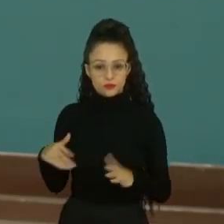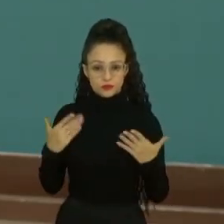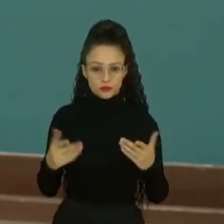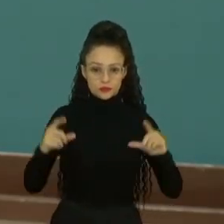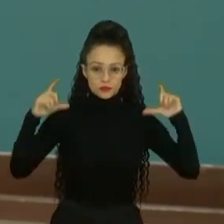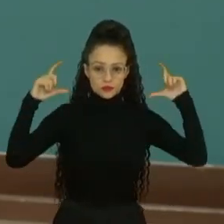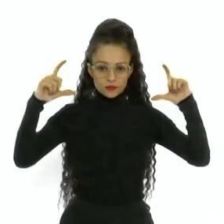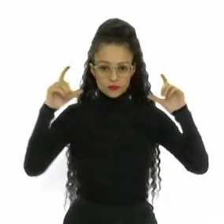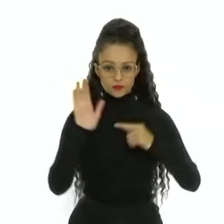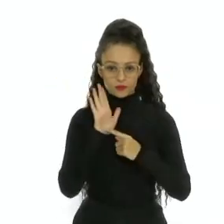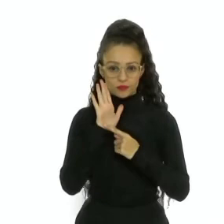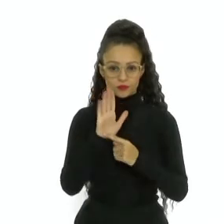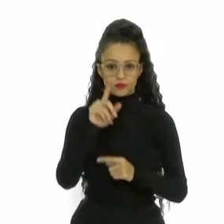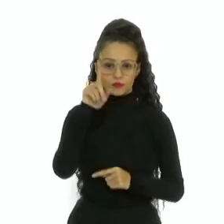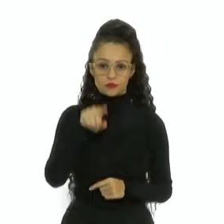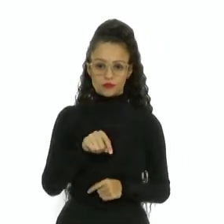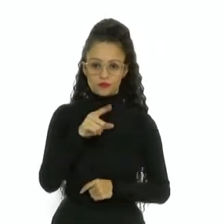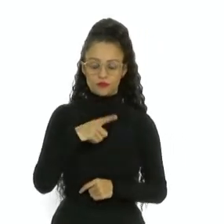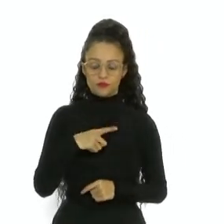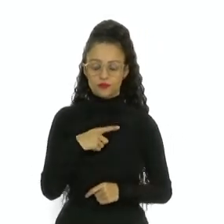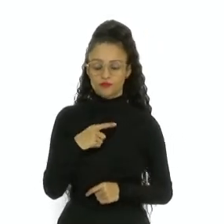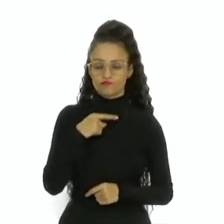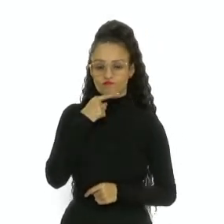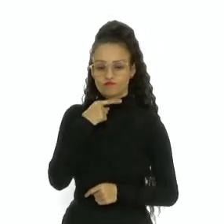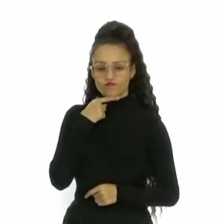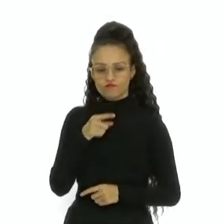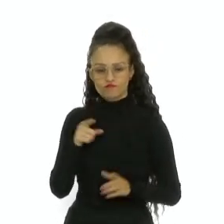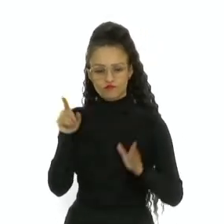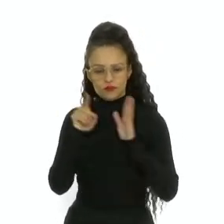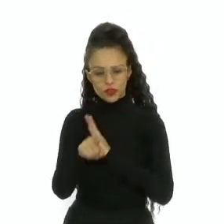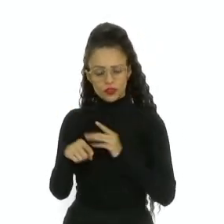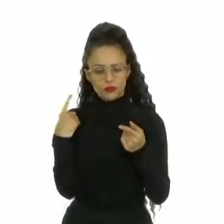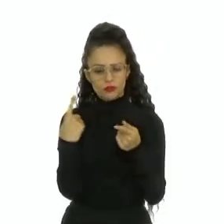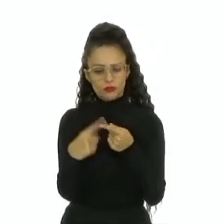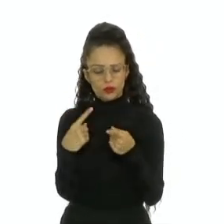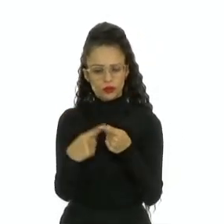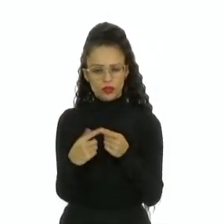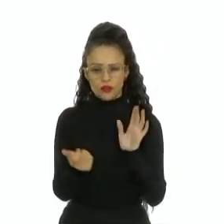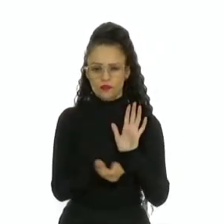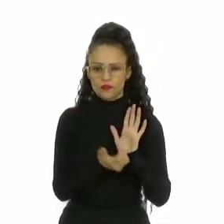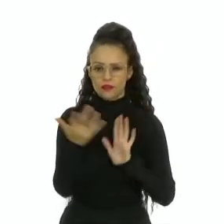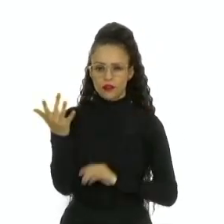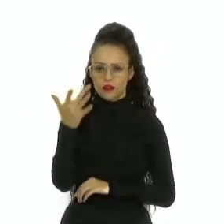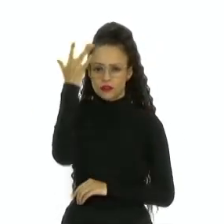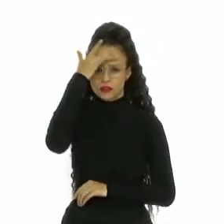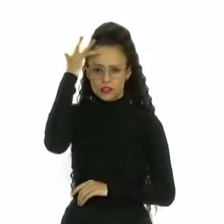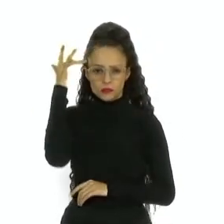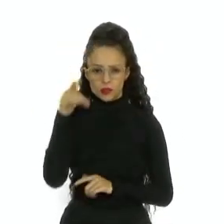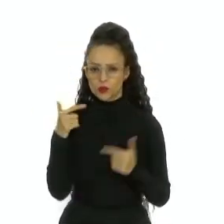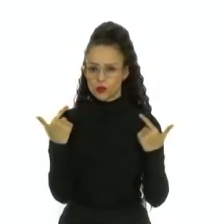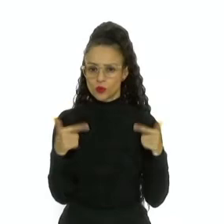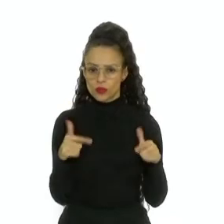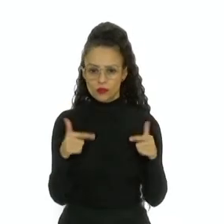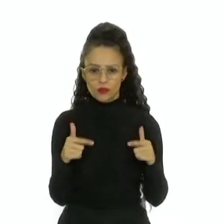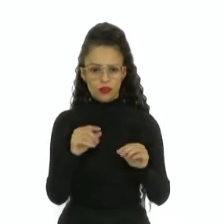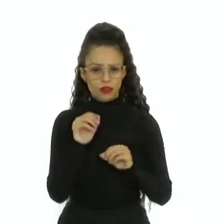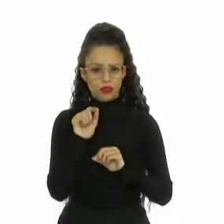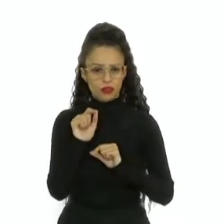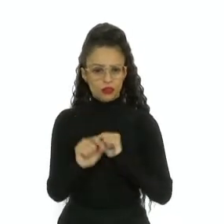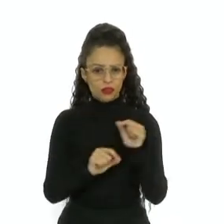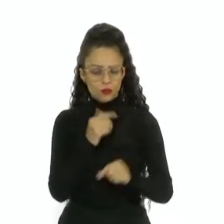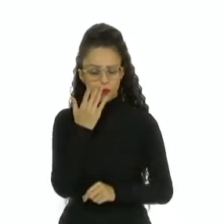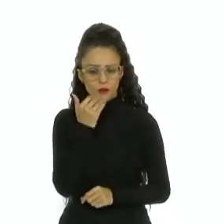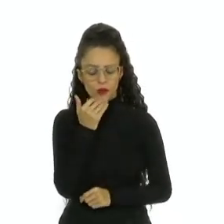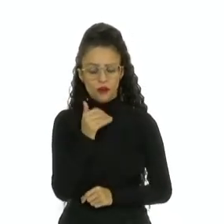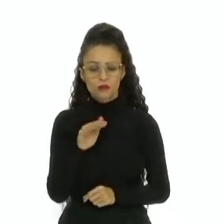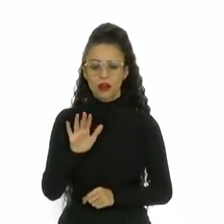trecho destacado, ele apresenta um questionamento sobre o porquê de tantas pessoas não terem o que comer. Se